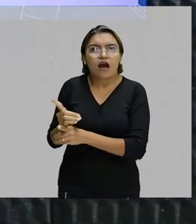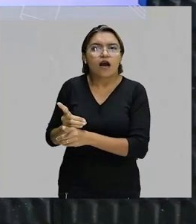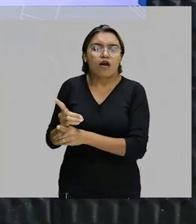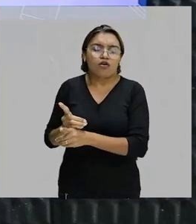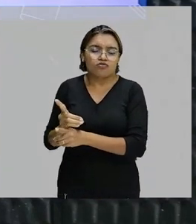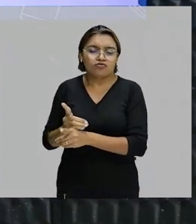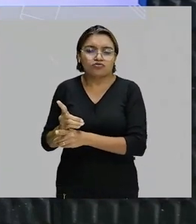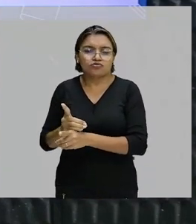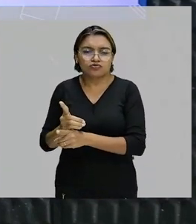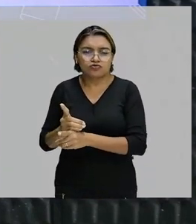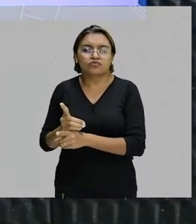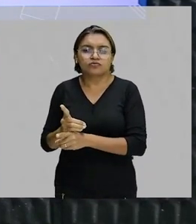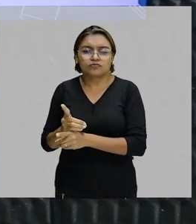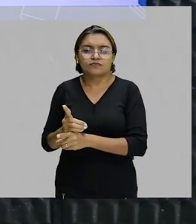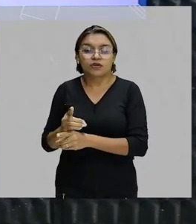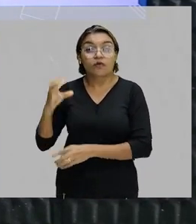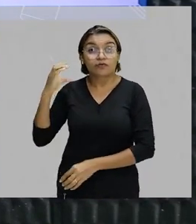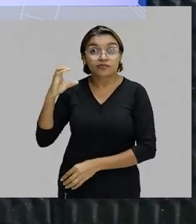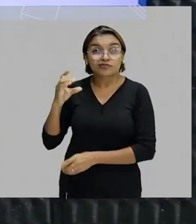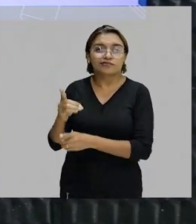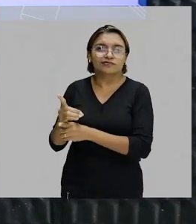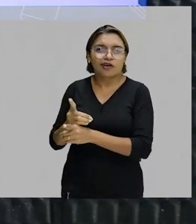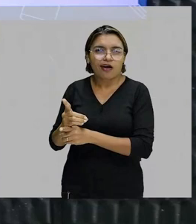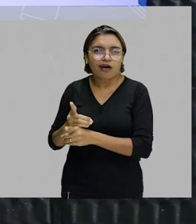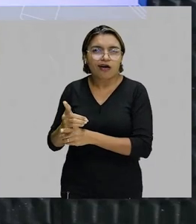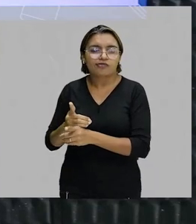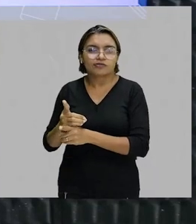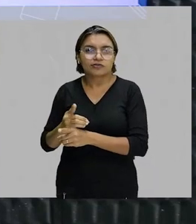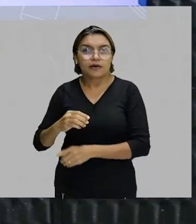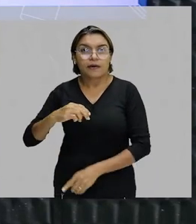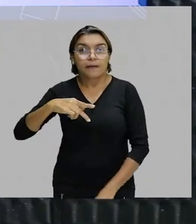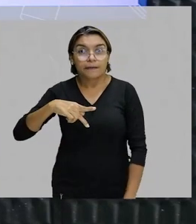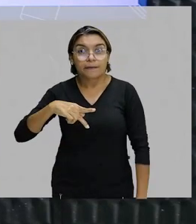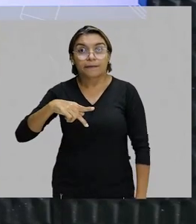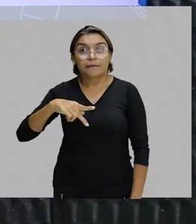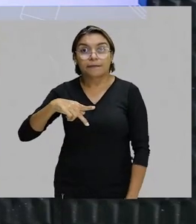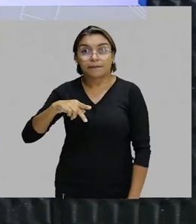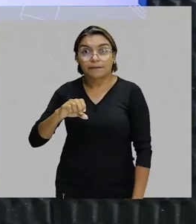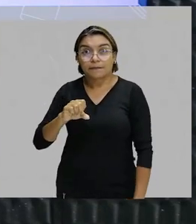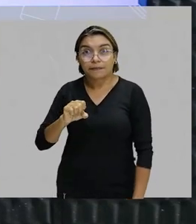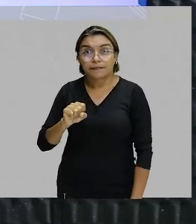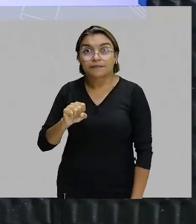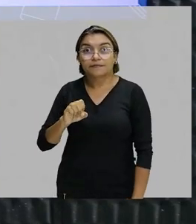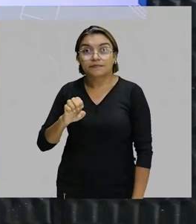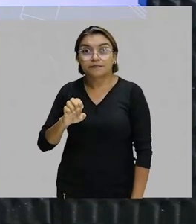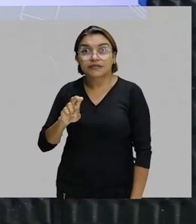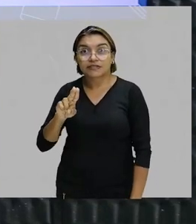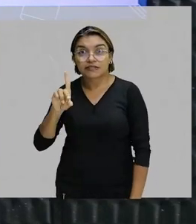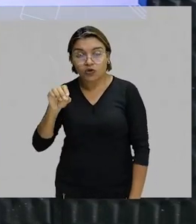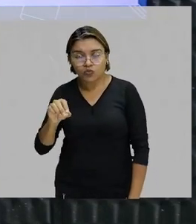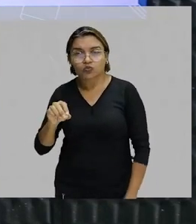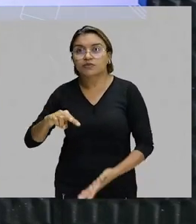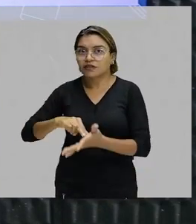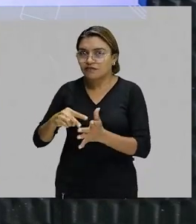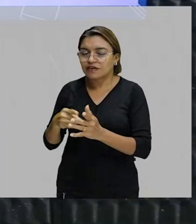então é um pressuposto fal científico que a ciência naquela época legitimava mas que hoje a gente percebe que não tem